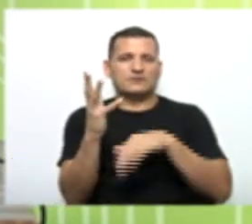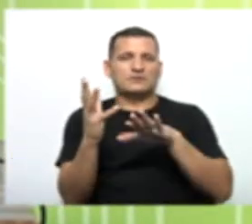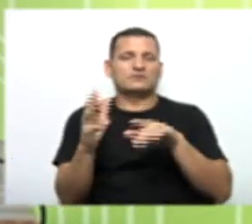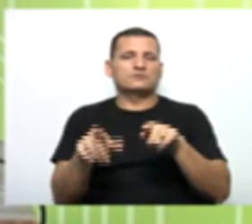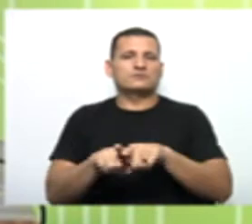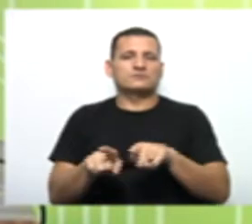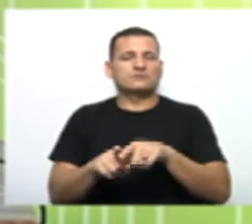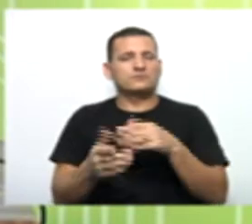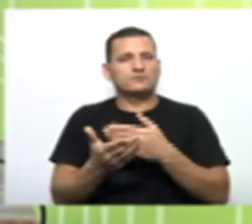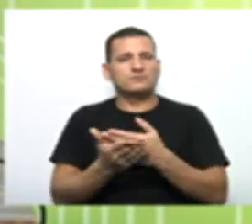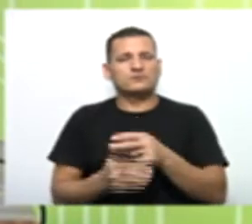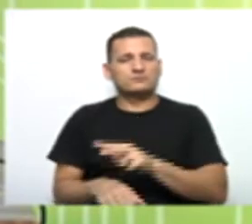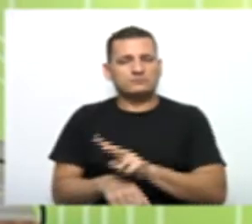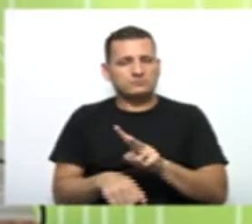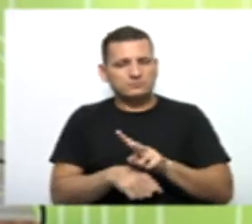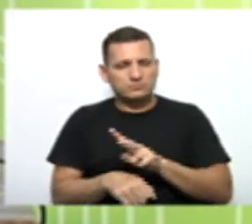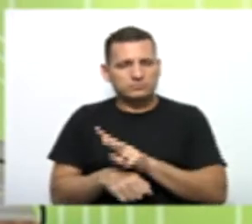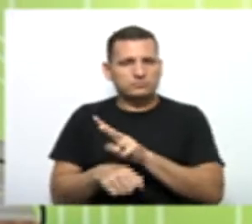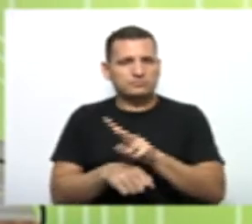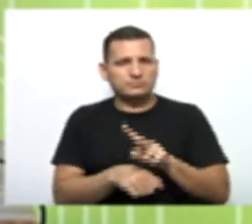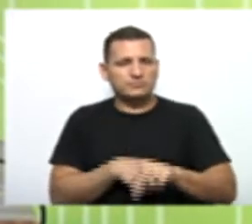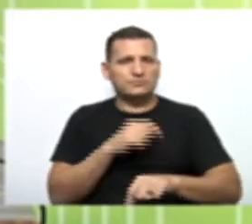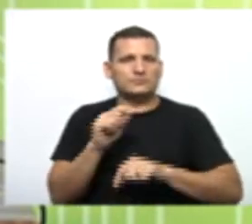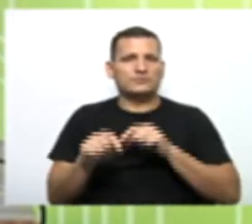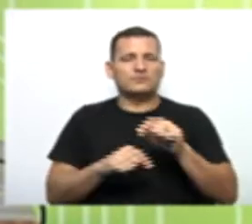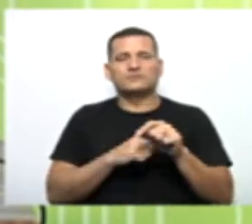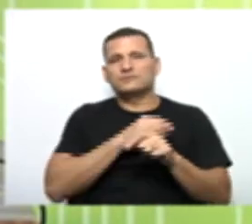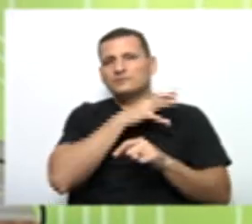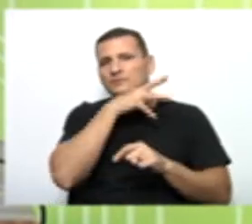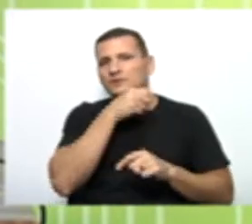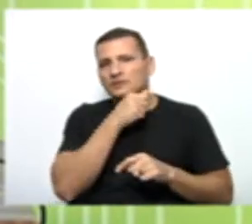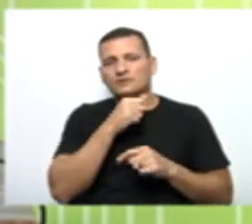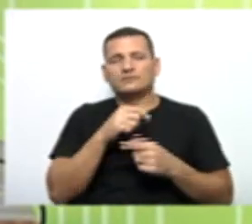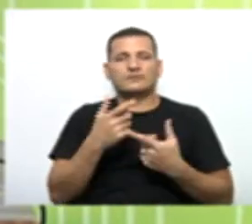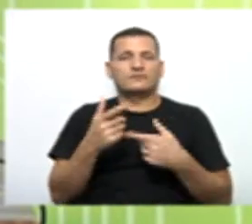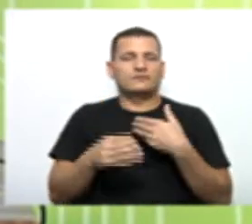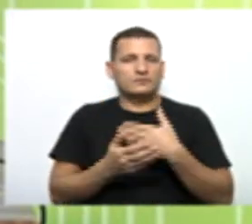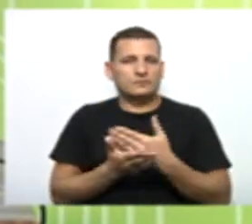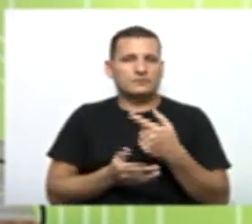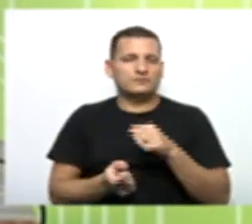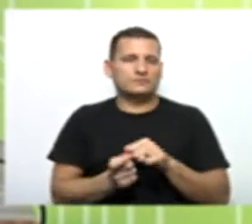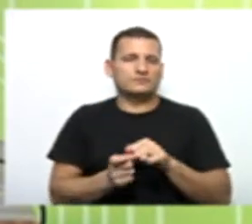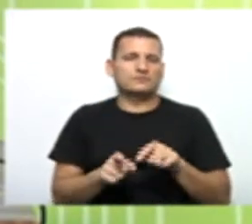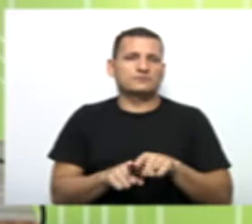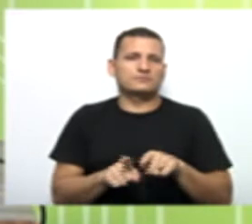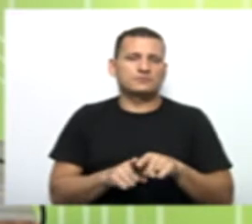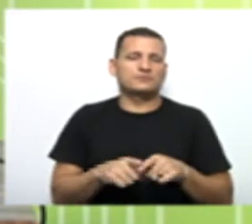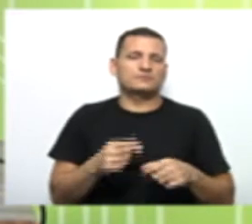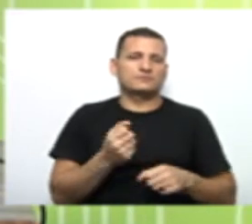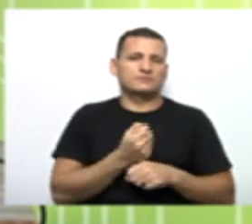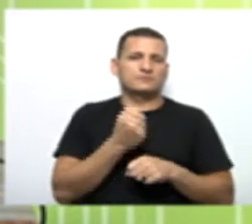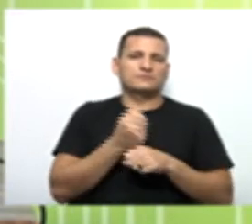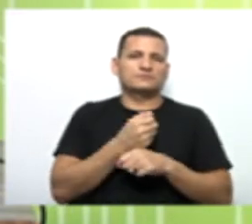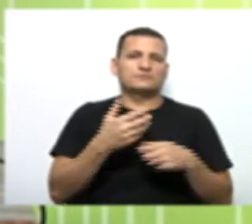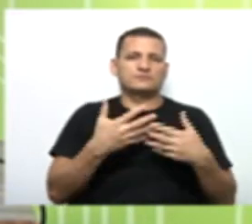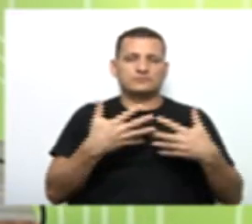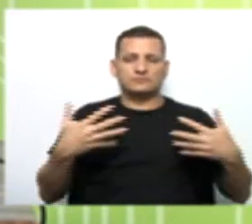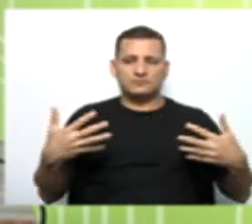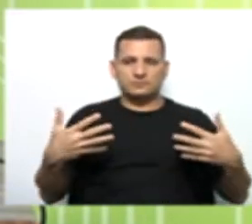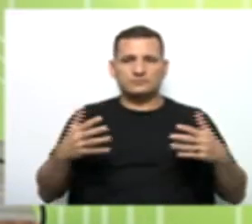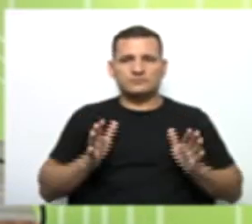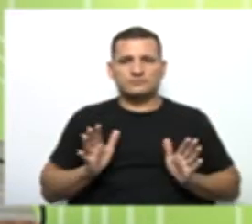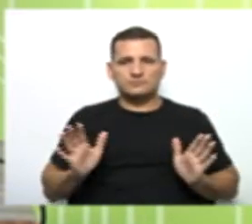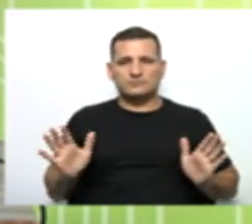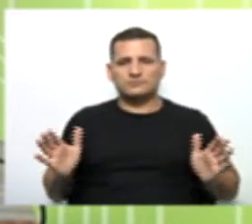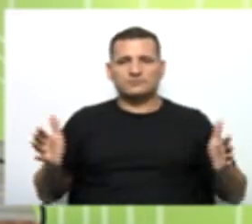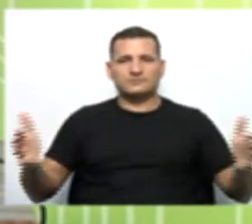nessa domesticação de animais ele faz cercas para deixar esses animais contidos em um espaço menor. E agora também começa